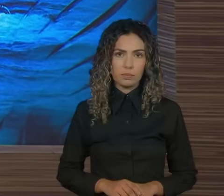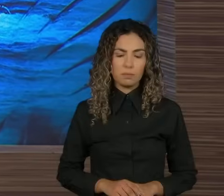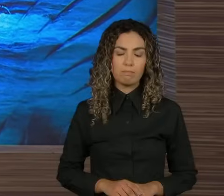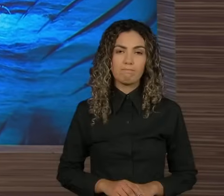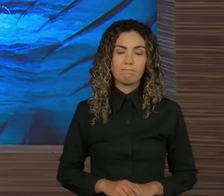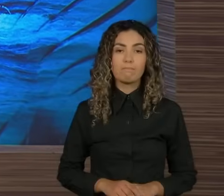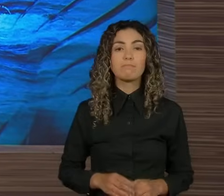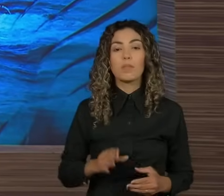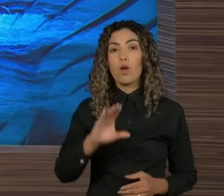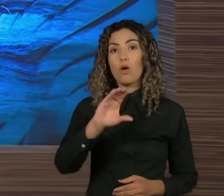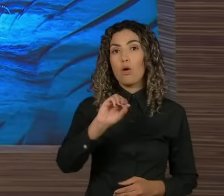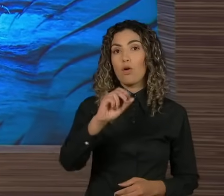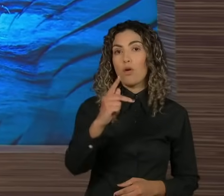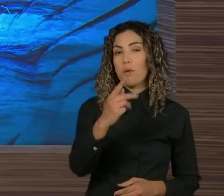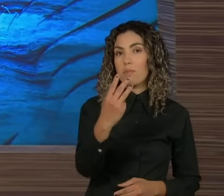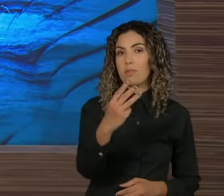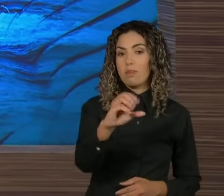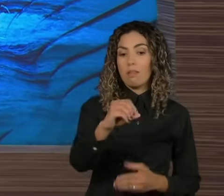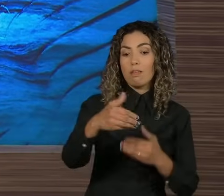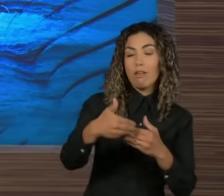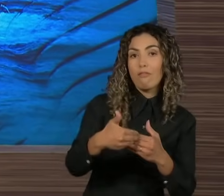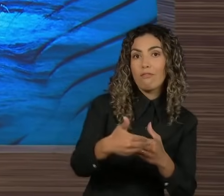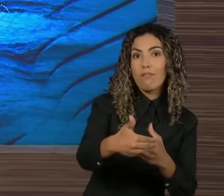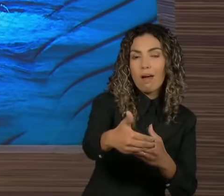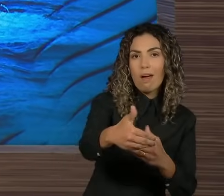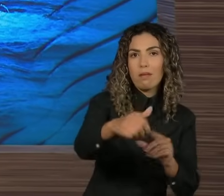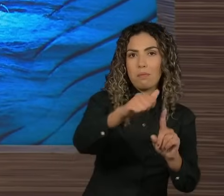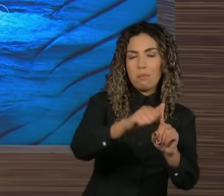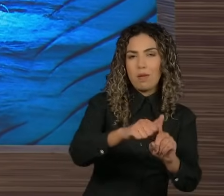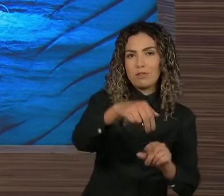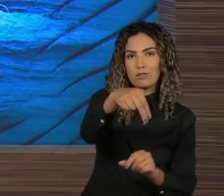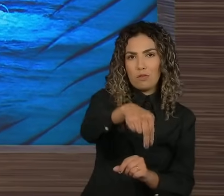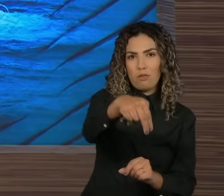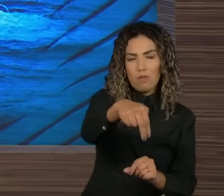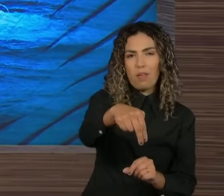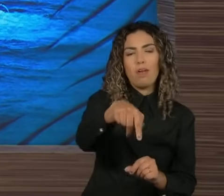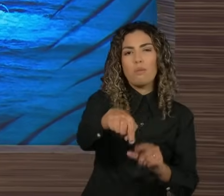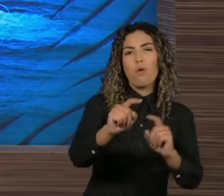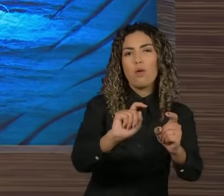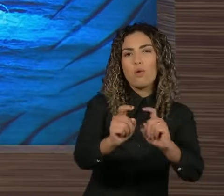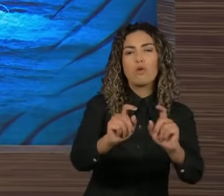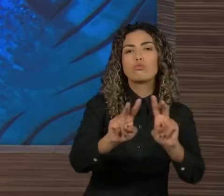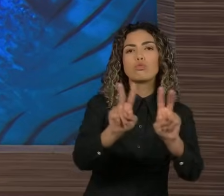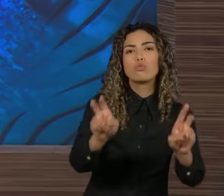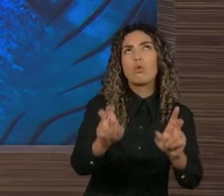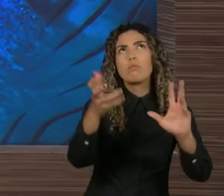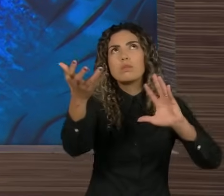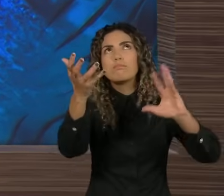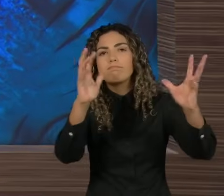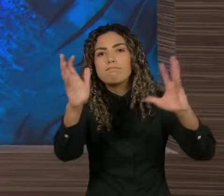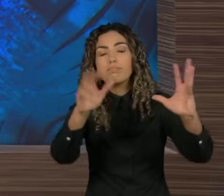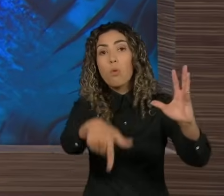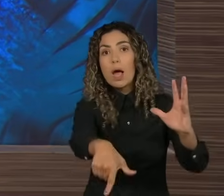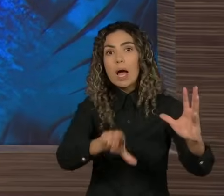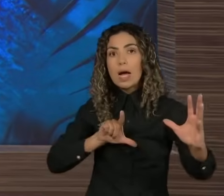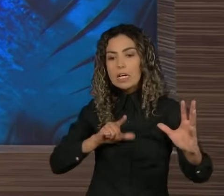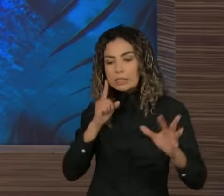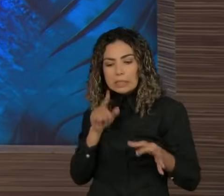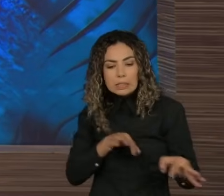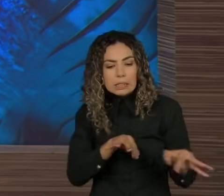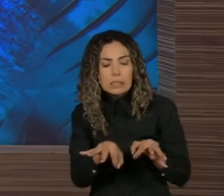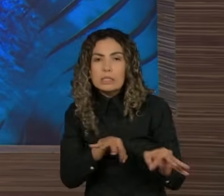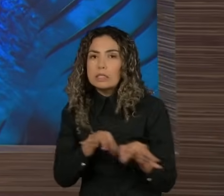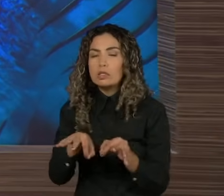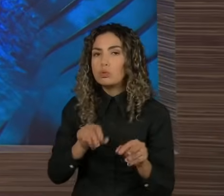Os preparativos para a próxima Conferência das Nações Unidas sobre o Clima em novembro em Belém, no Pará. A líder